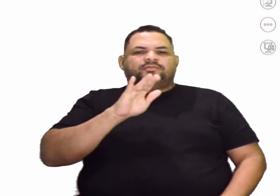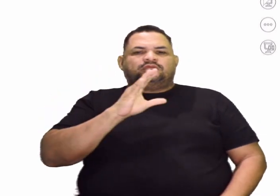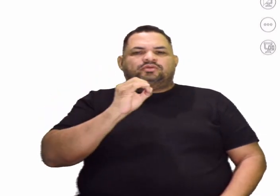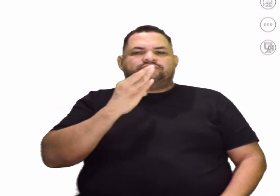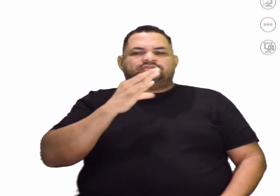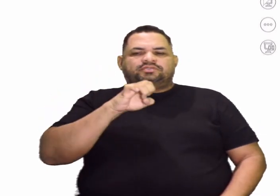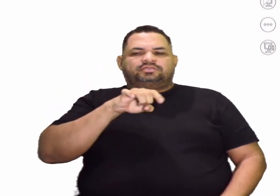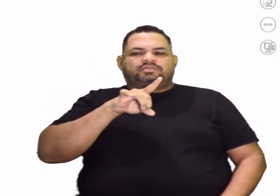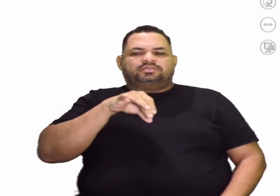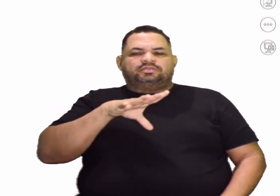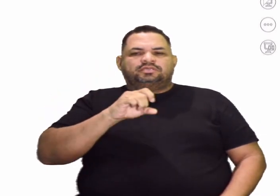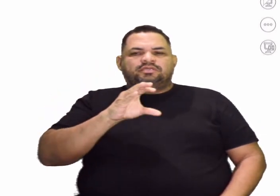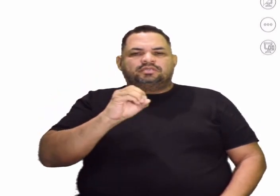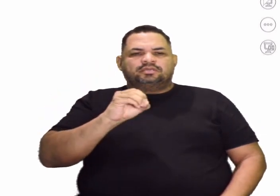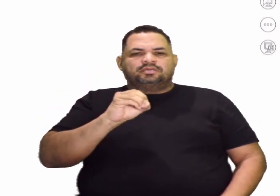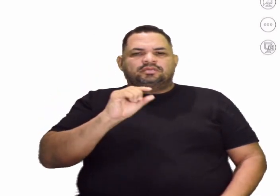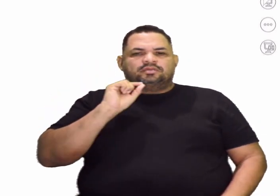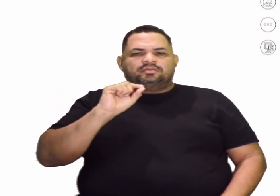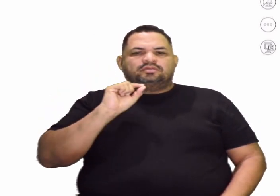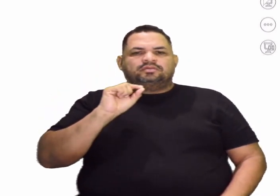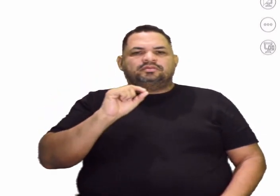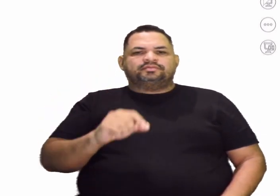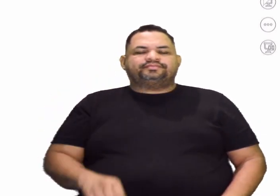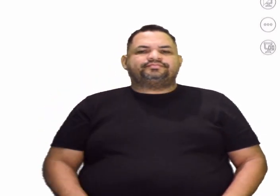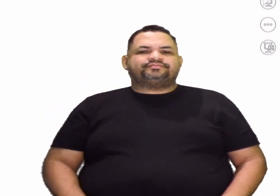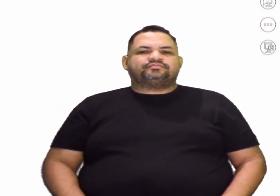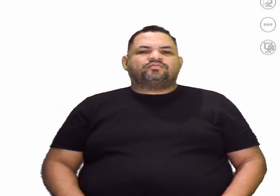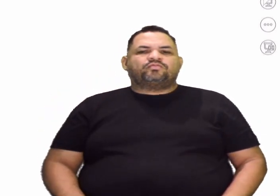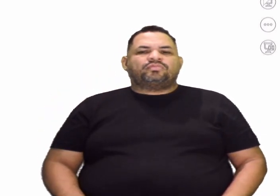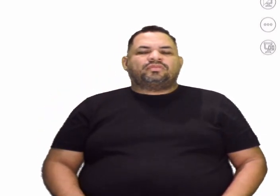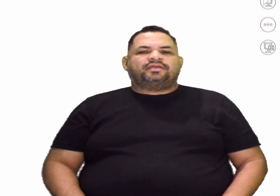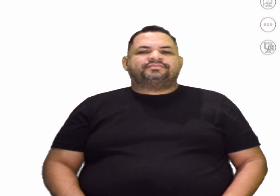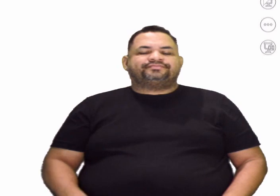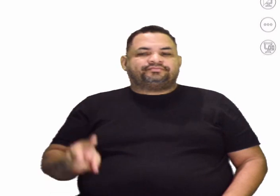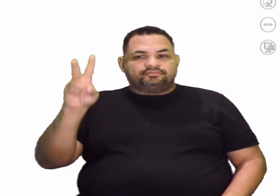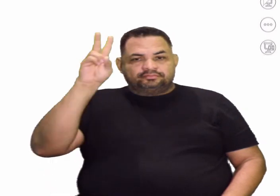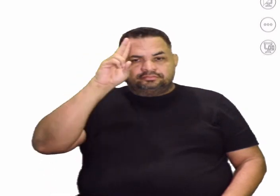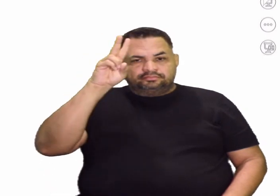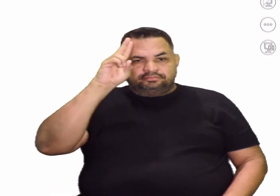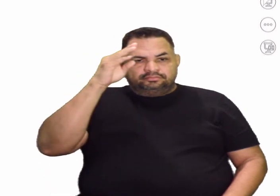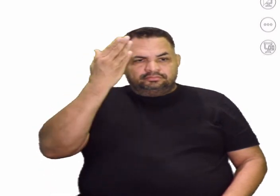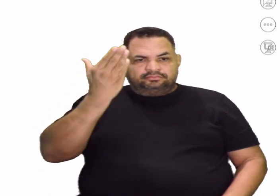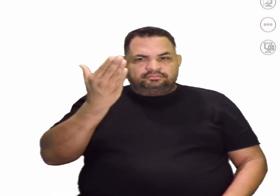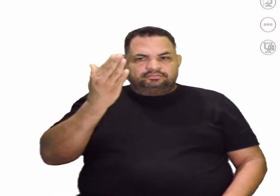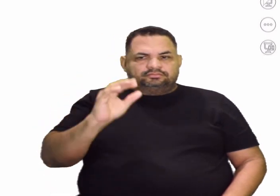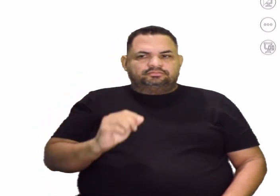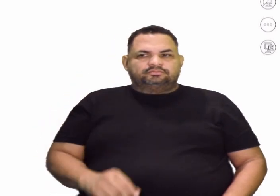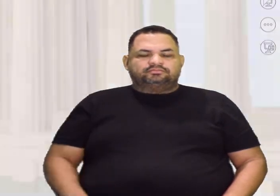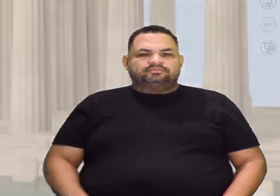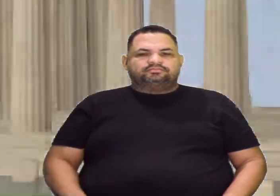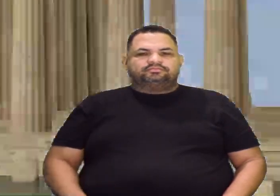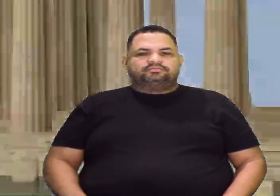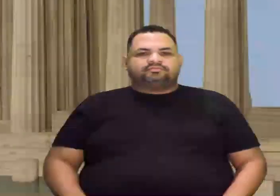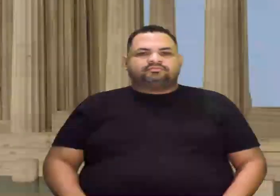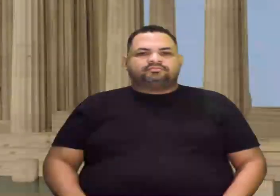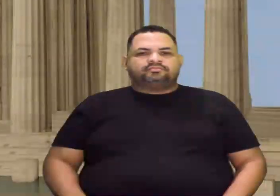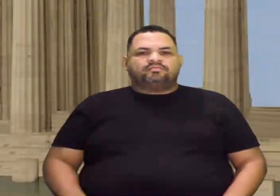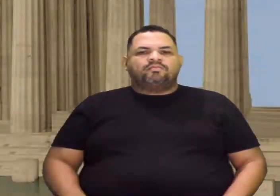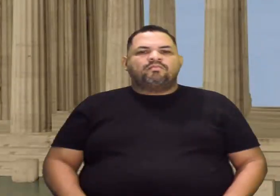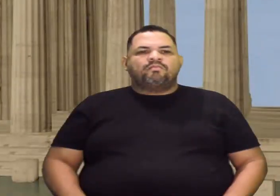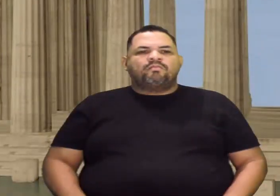geocentrismo, eu falei para vocês, o que é isso aqui? Vamos lá, relembrar, olha aí. Vamos